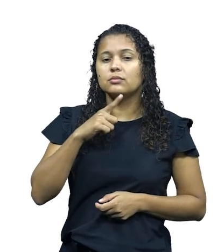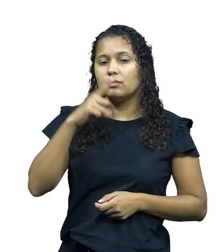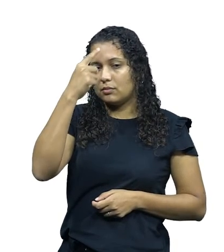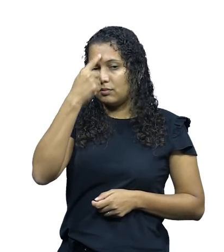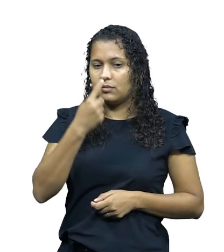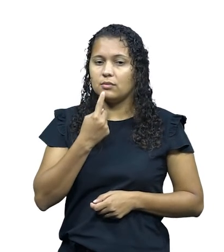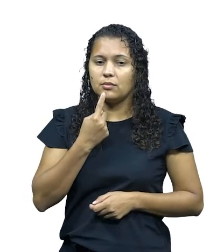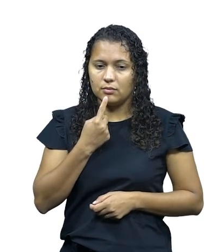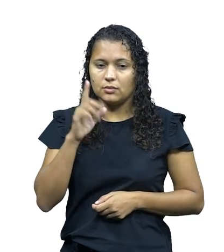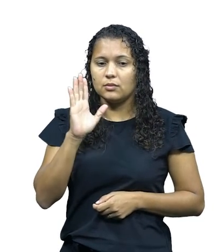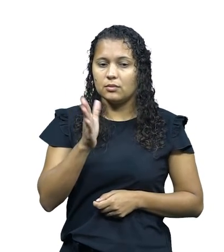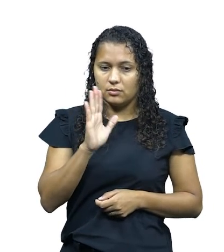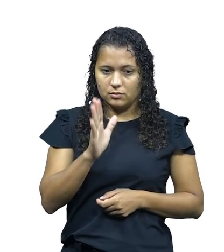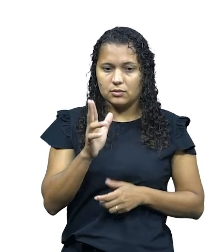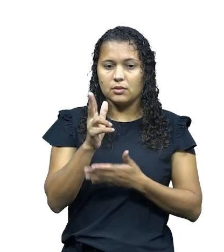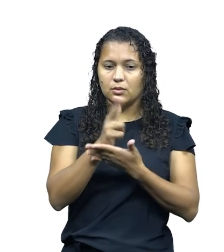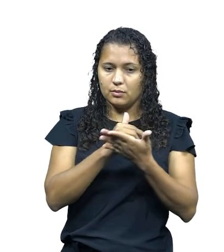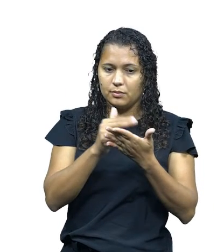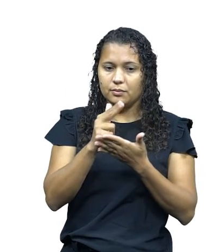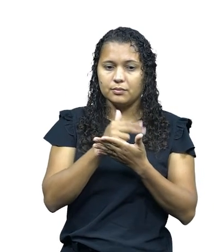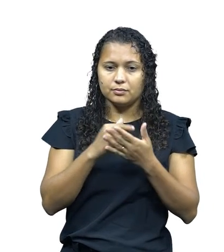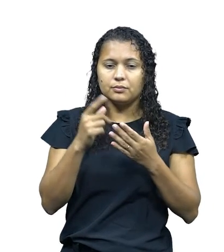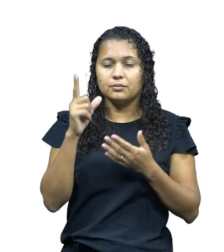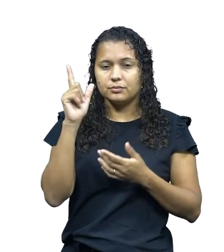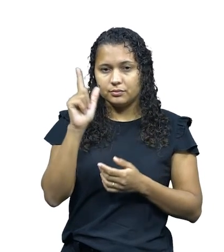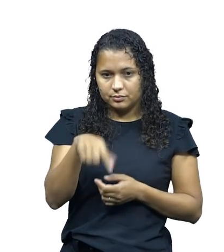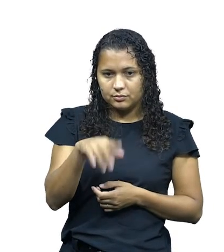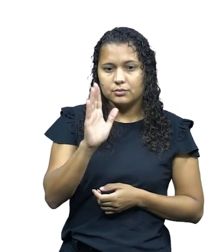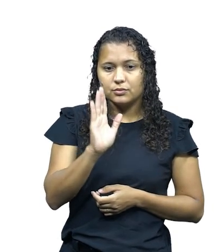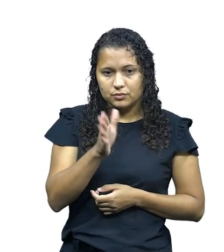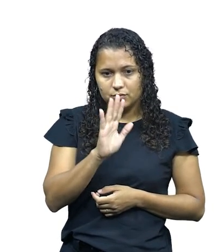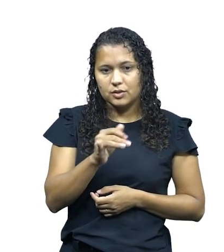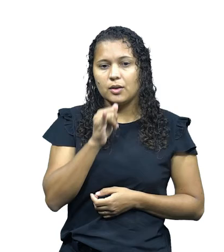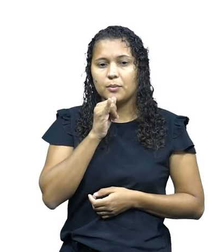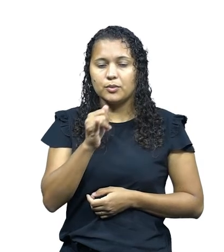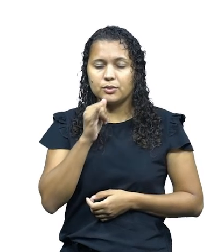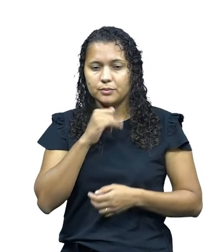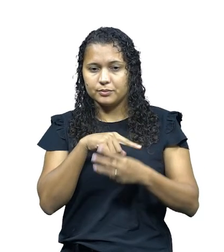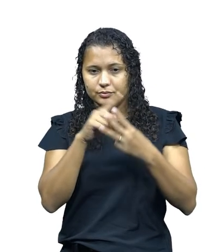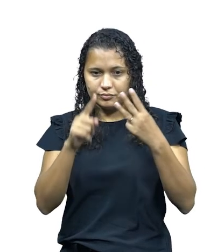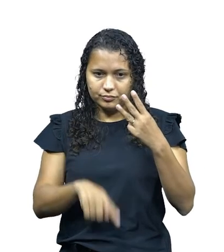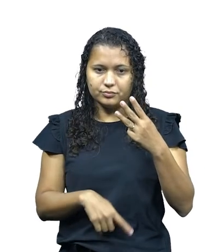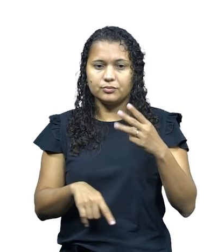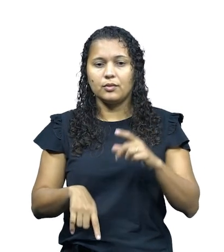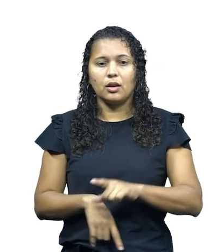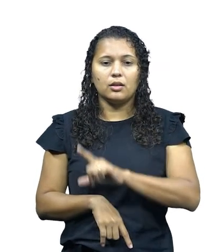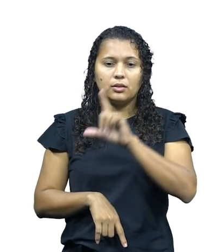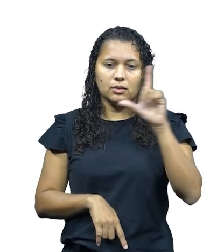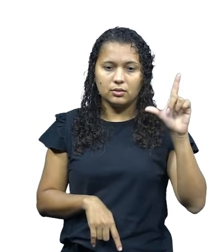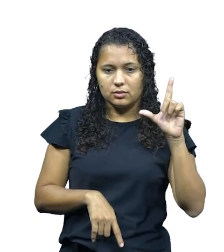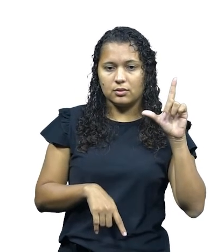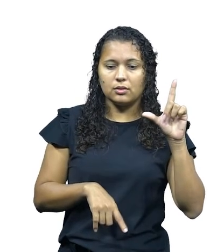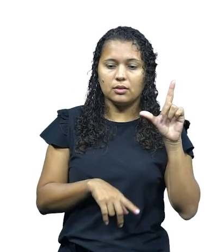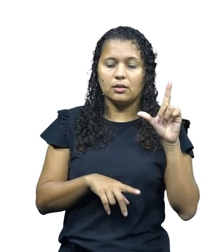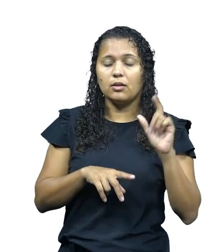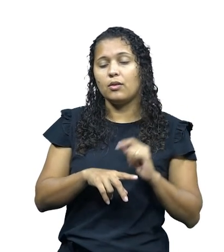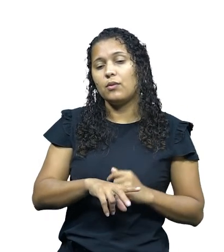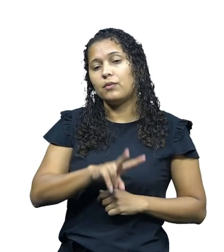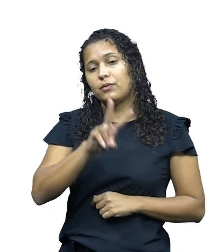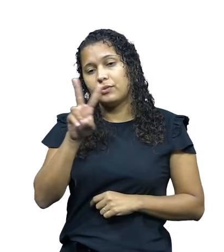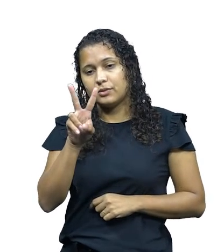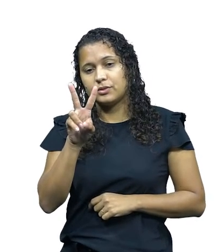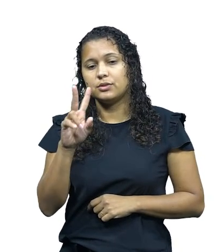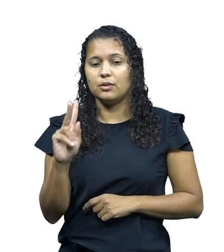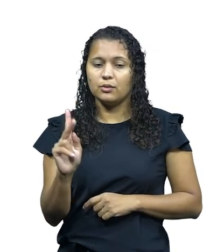Essa aqui é uma representação do objeto já em todas as três vistas, né? Tanto a lateral, quanto a